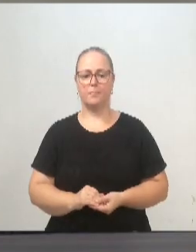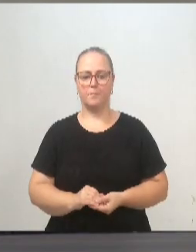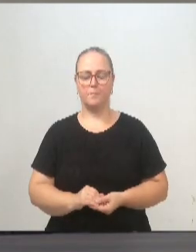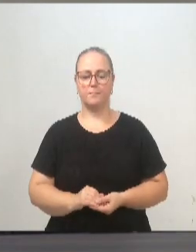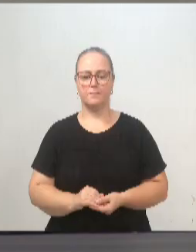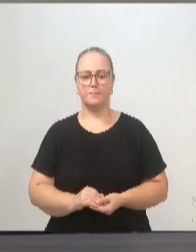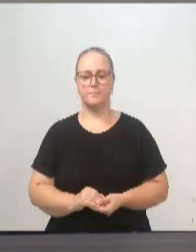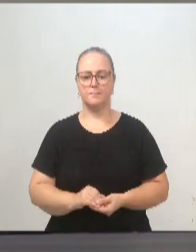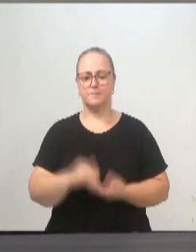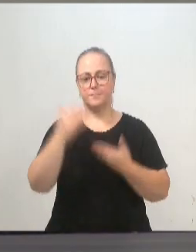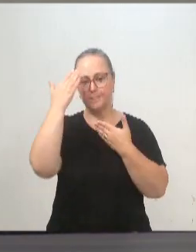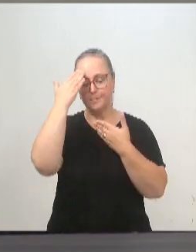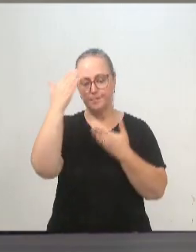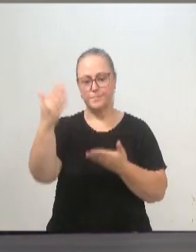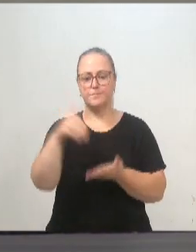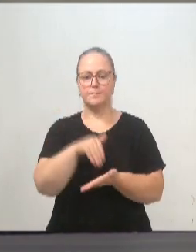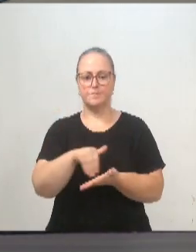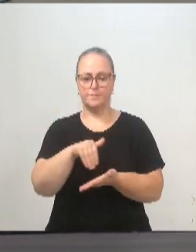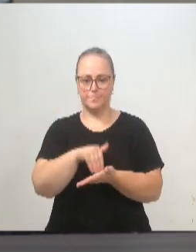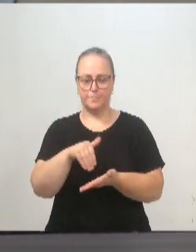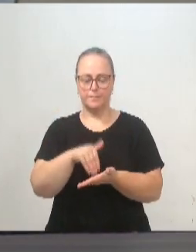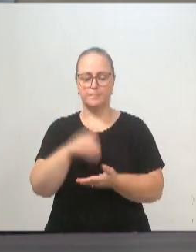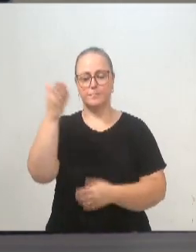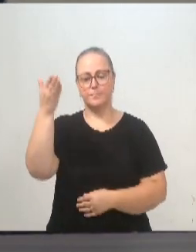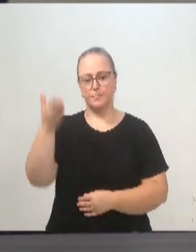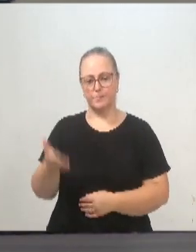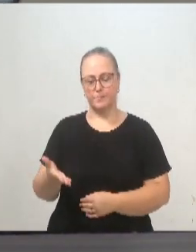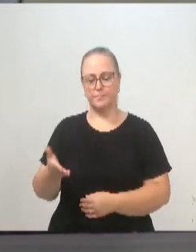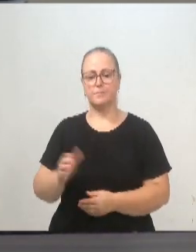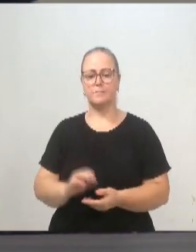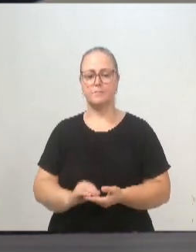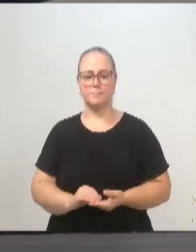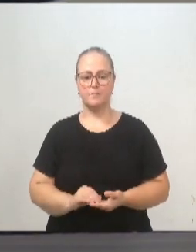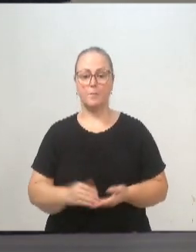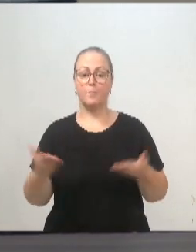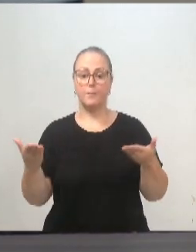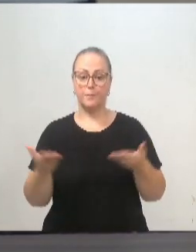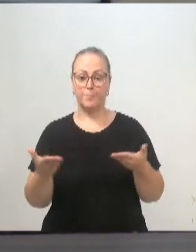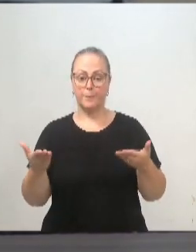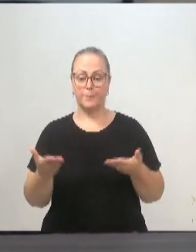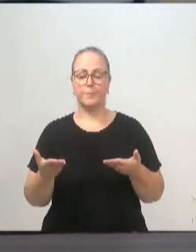Obrigado, secretário Marcelo Altoff. Nesse